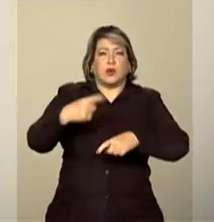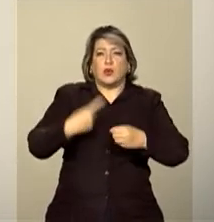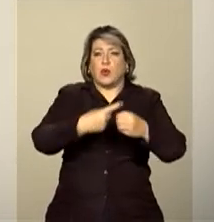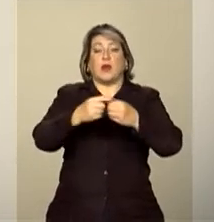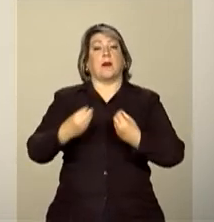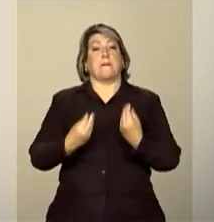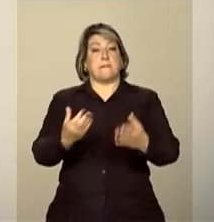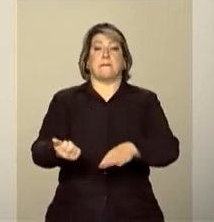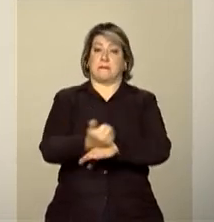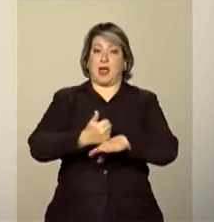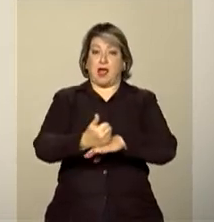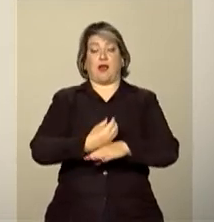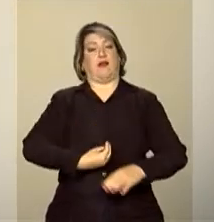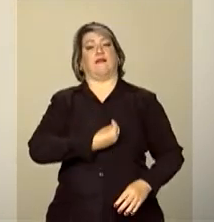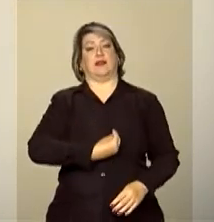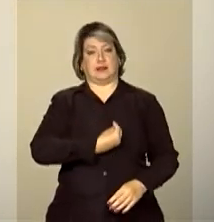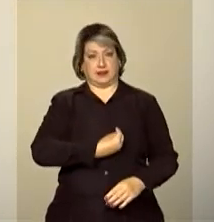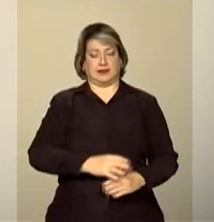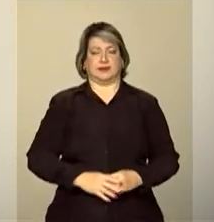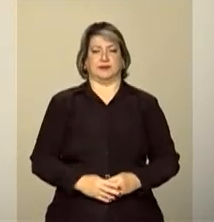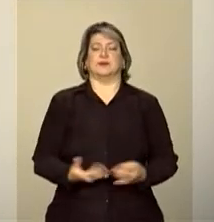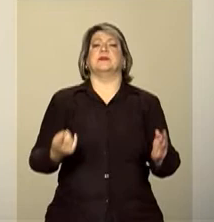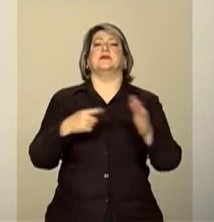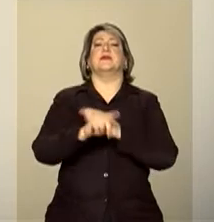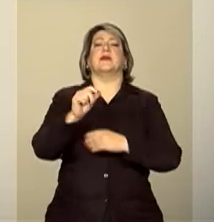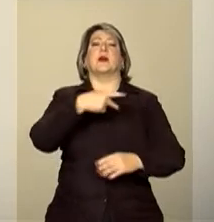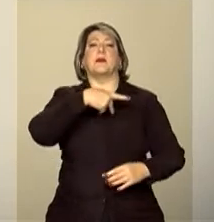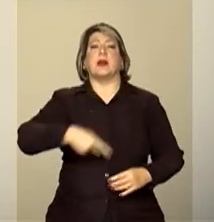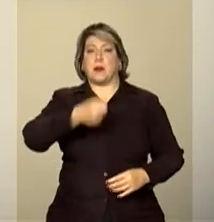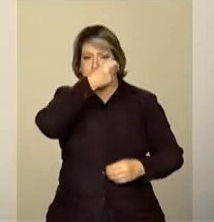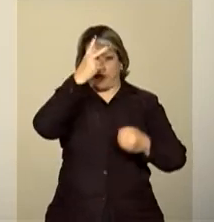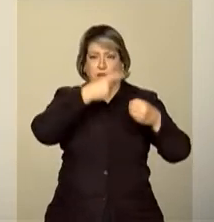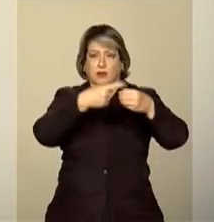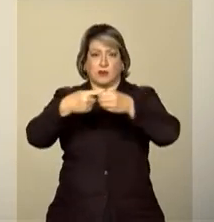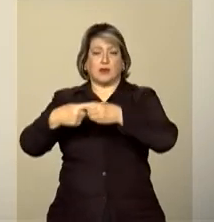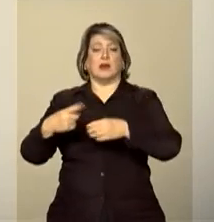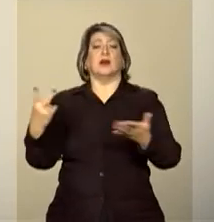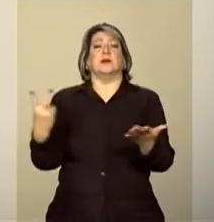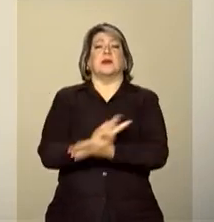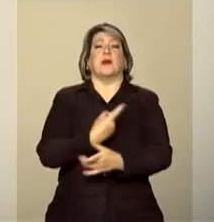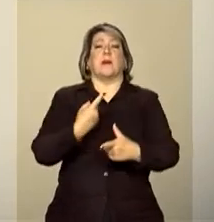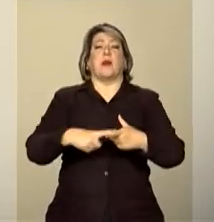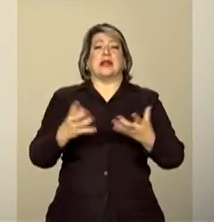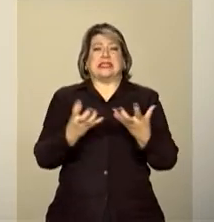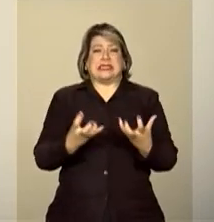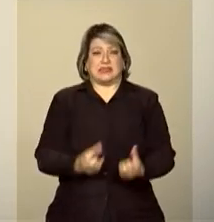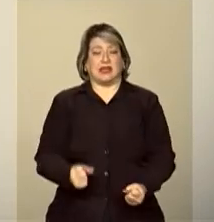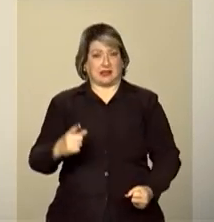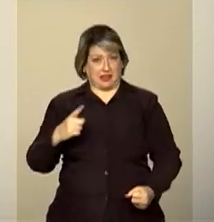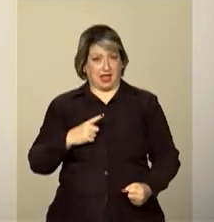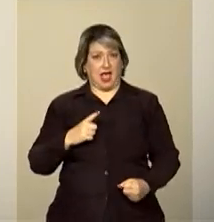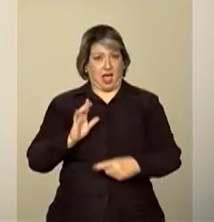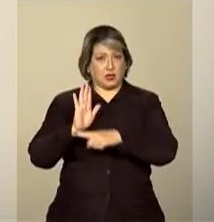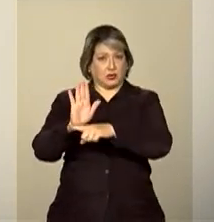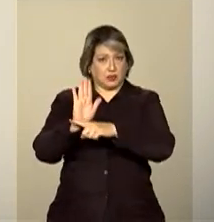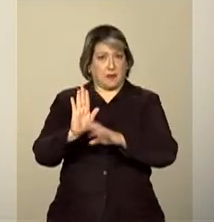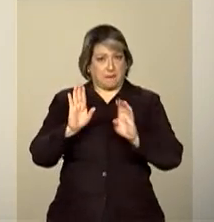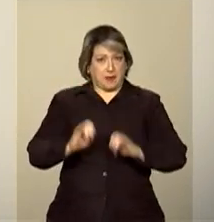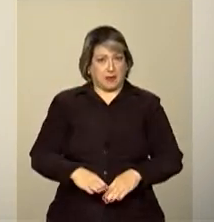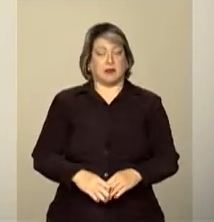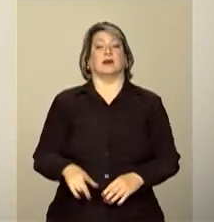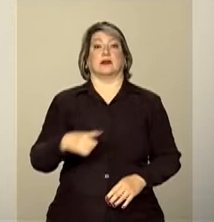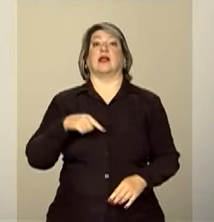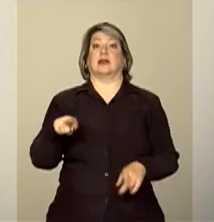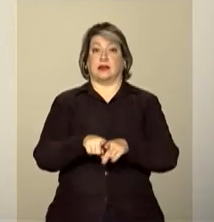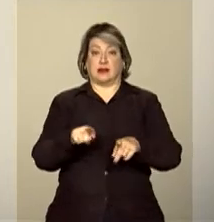maiores oportunidades melhorar de vida Presidente aos municípios das regiões afetadas pela seca estão recebendo mais equipamentos então